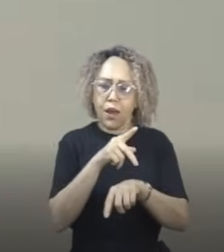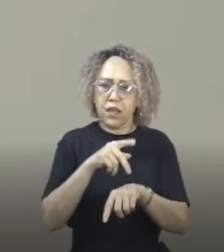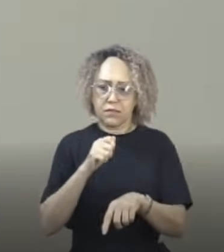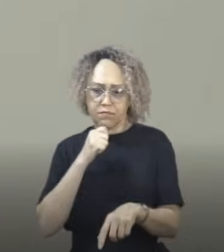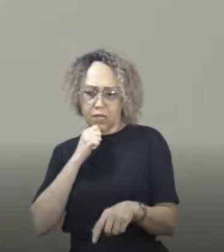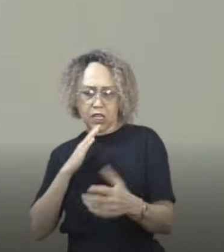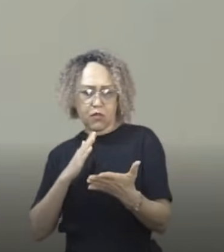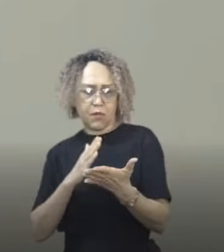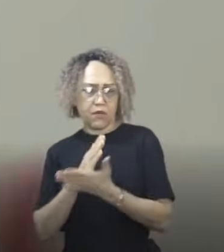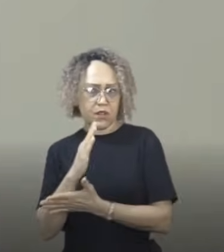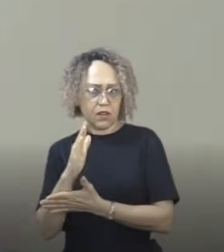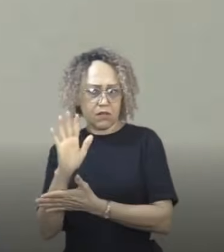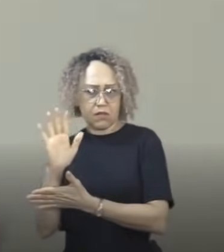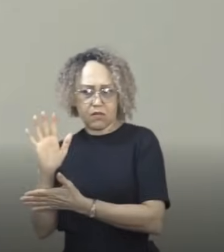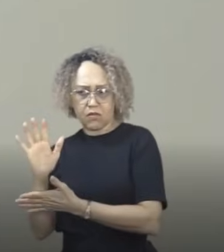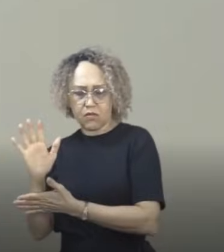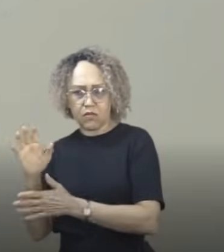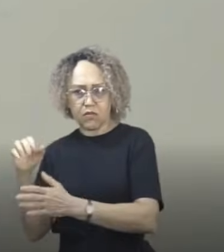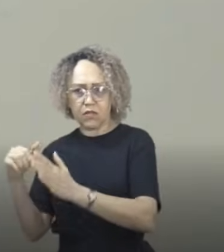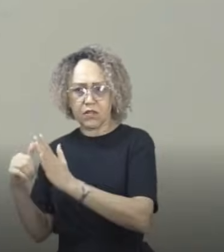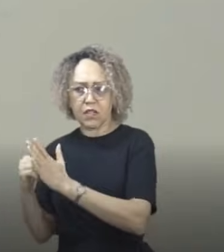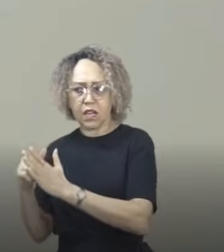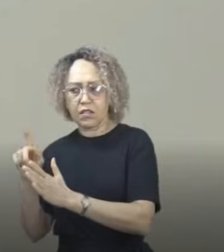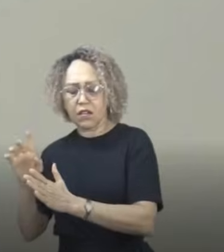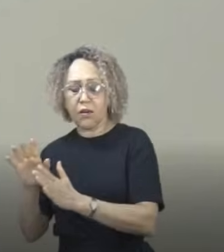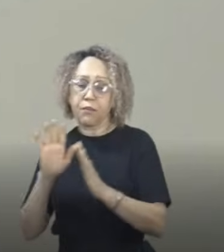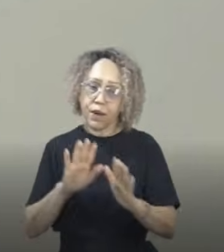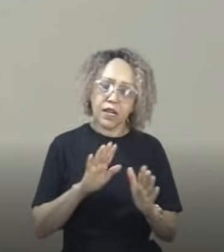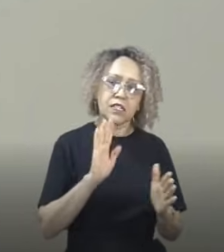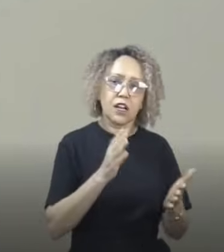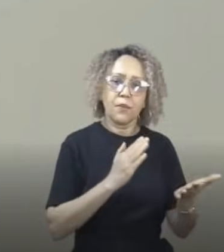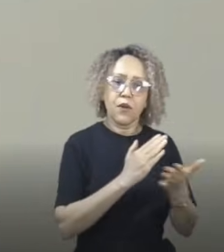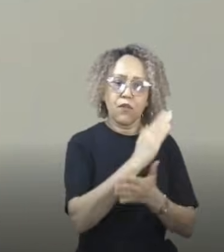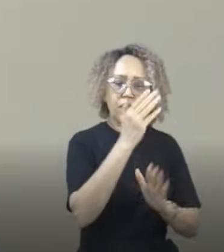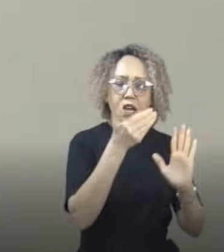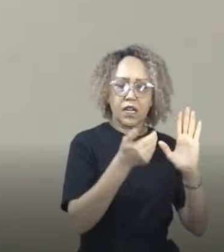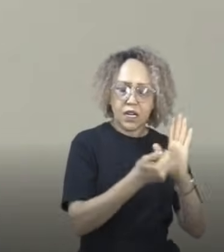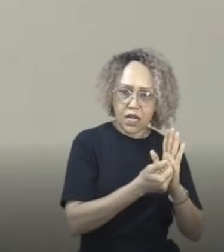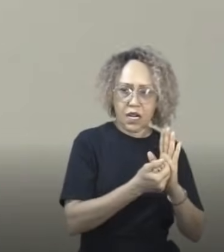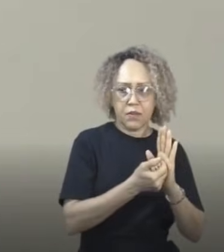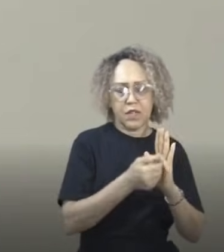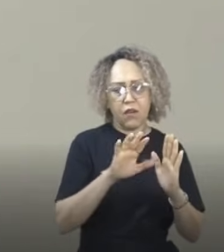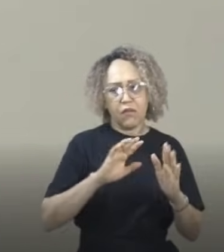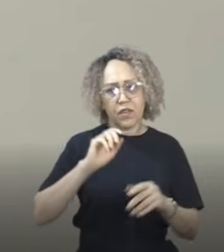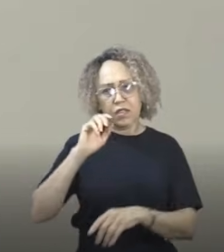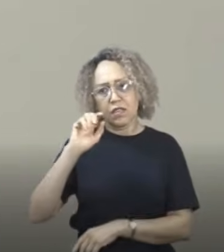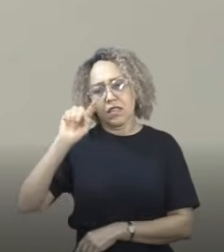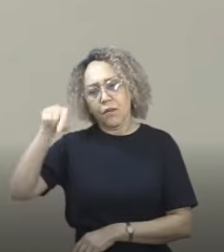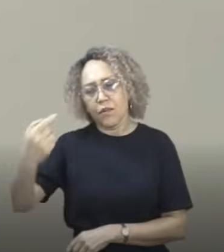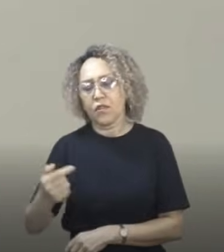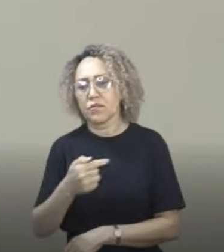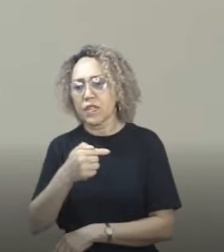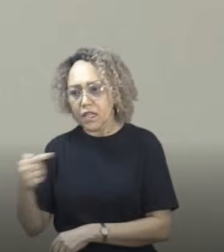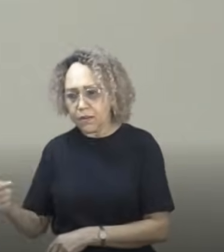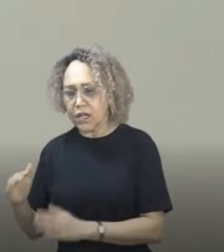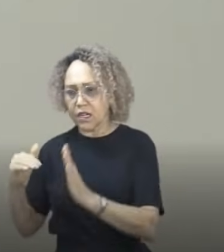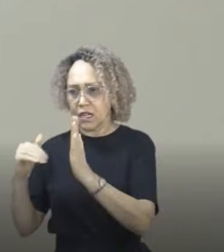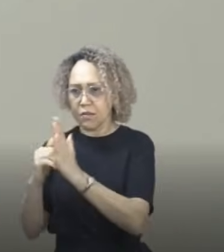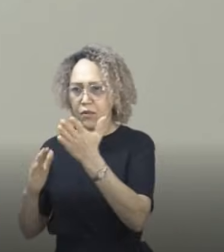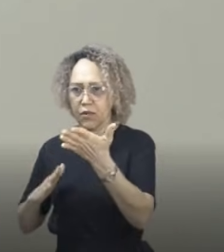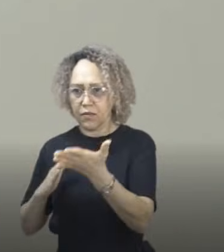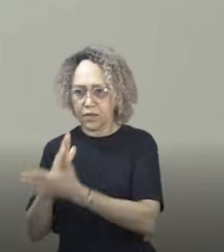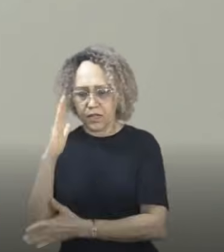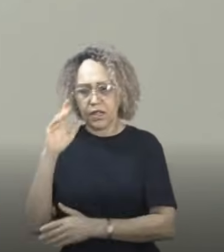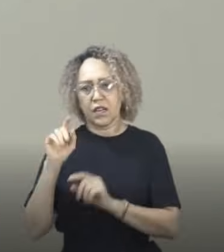Nacional. Nós aprovamos na Câmara, provavelmente deve ser aprovado na próxima semana no Senado, para depois ser sancionado ainda durante a COP pelo